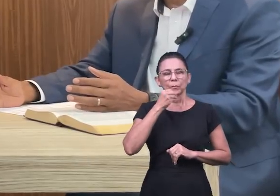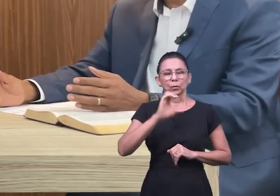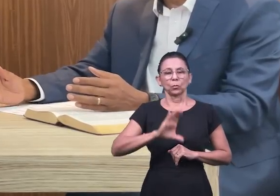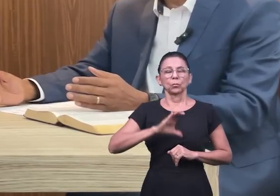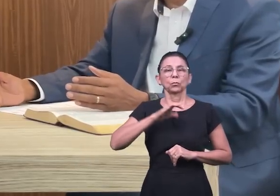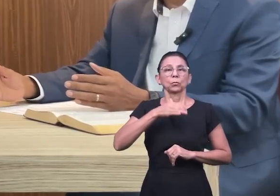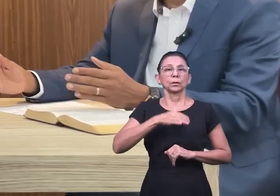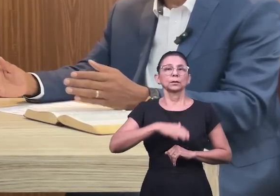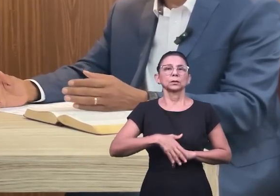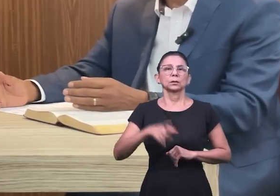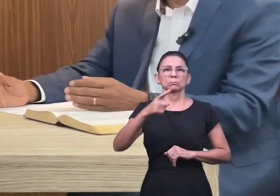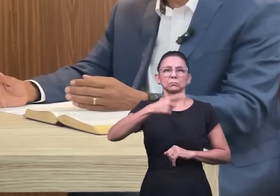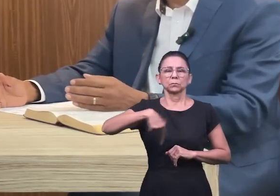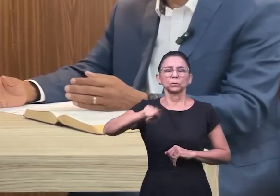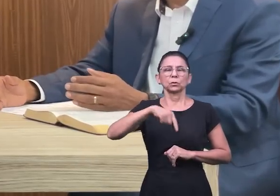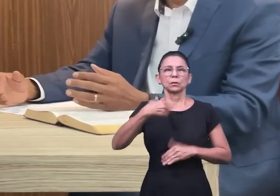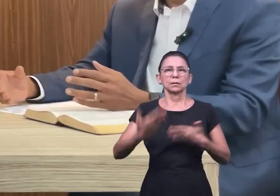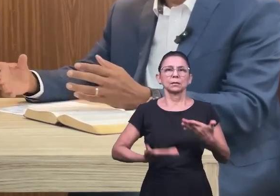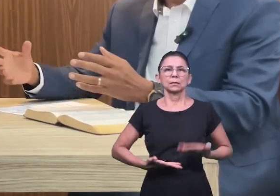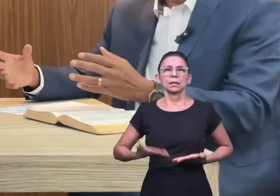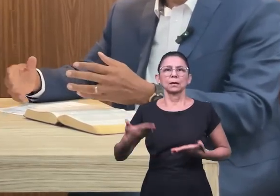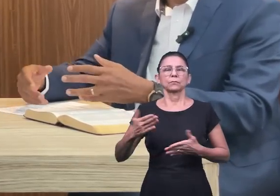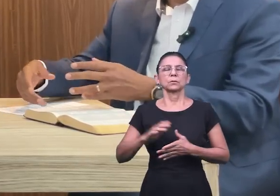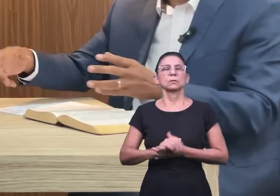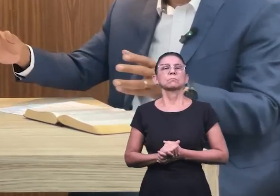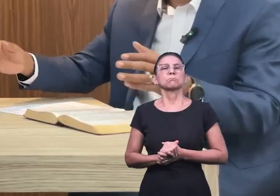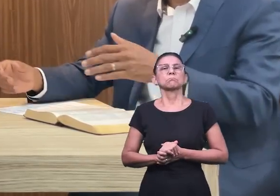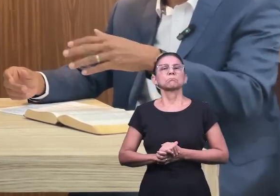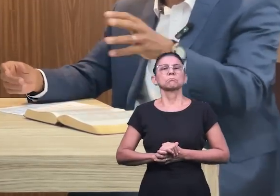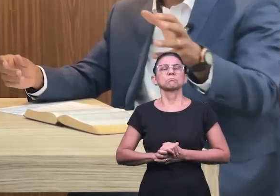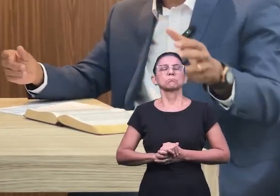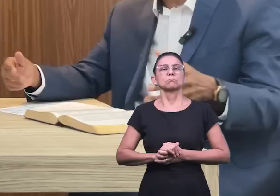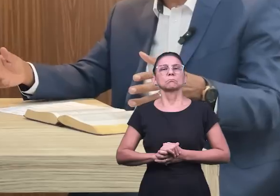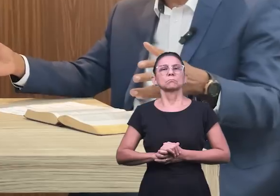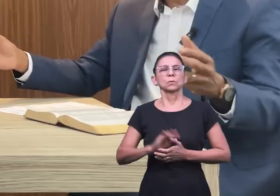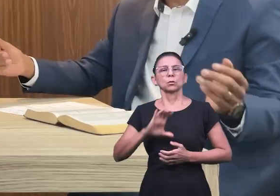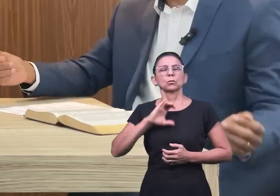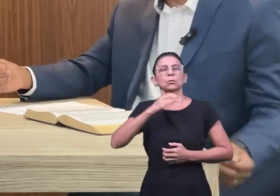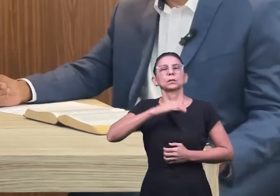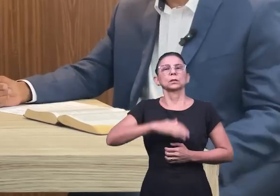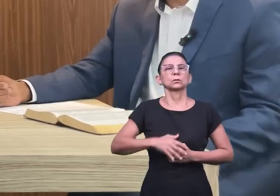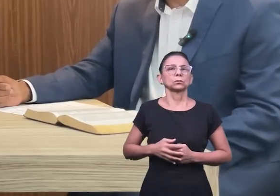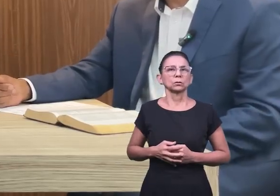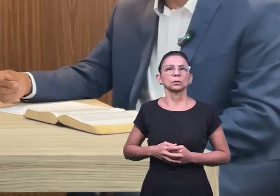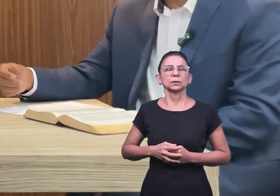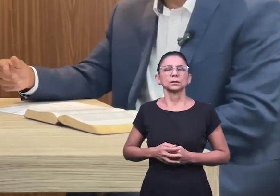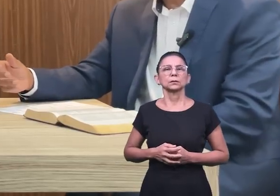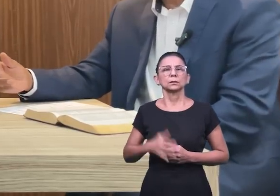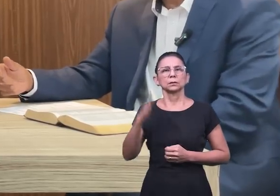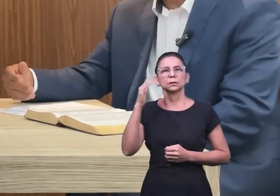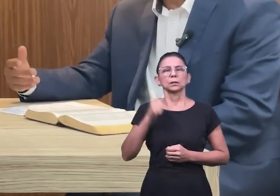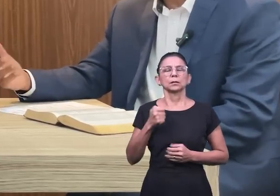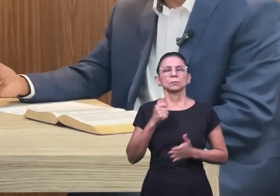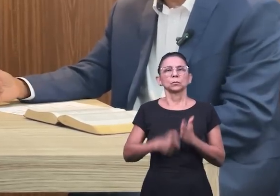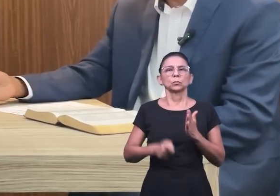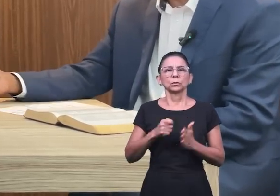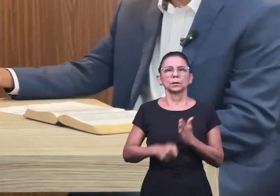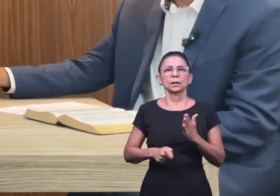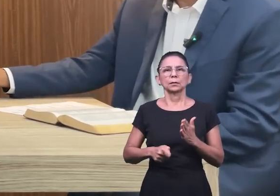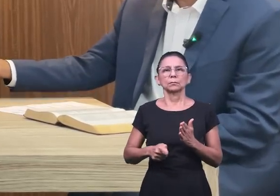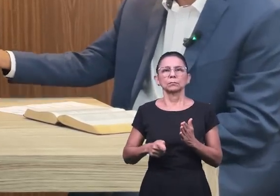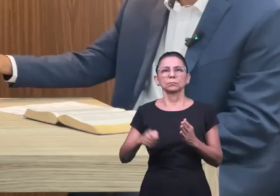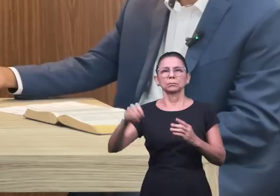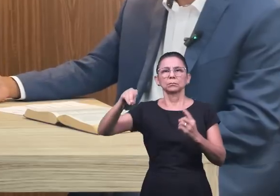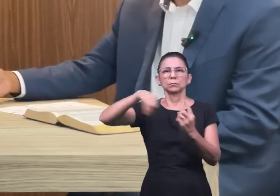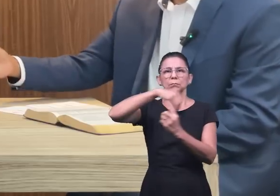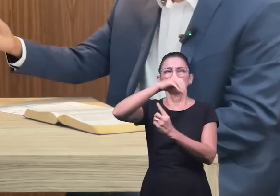da família, pela preservação da obra. Então, os 60 valentes são esses queridos irmãos nossos que estão em vários lugares, às vezes